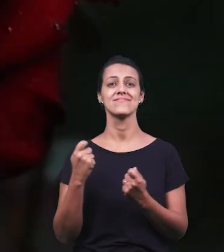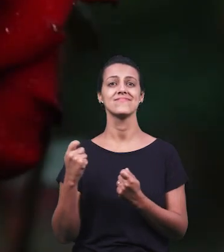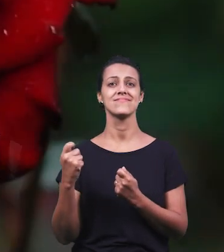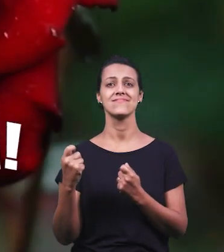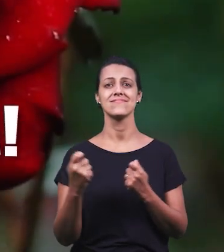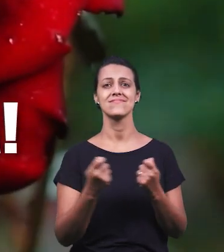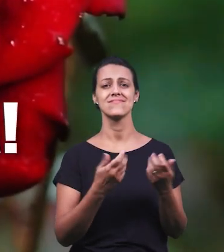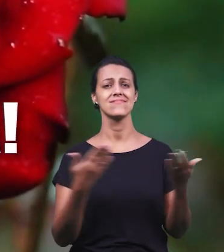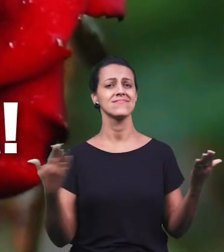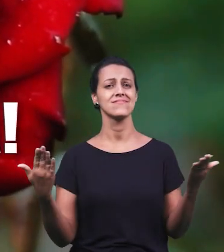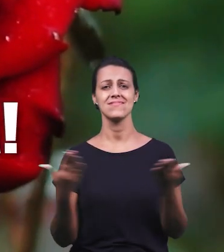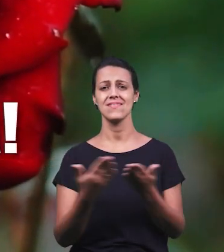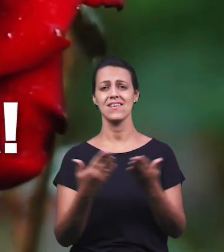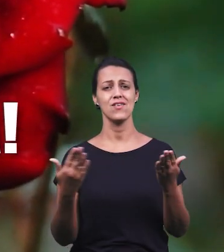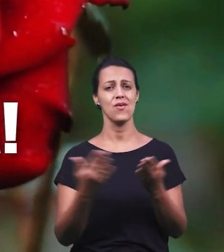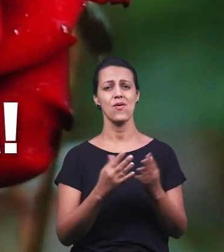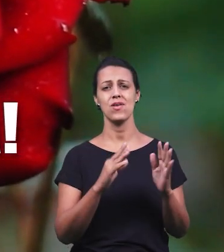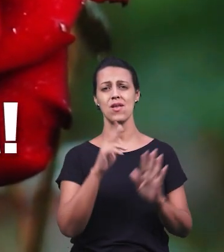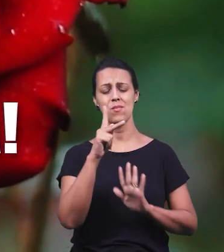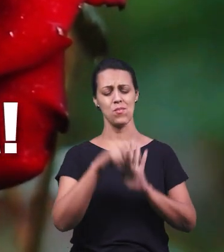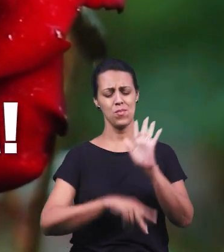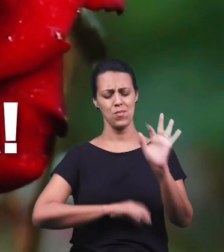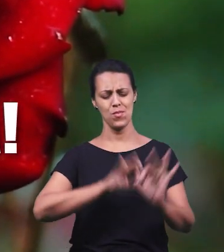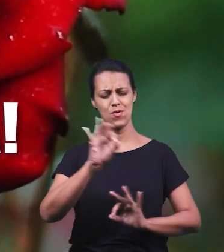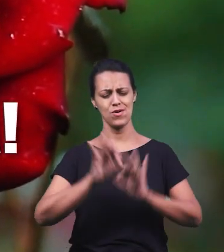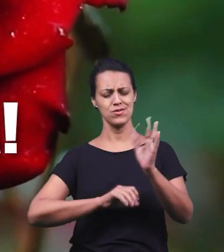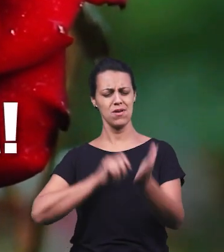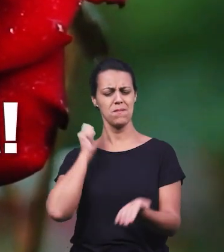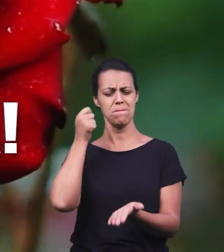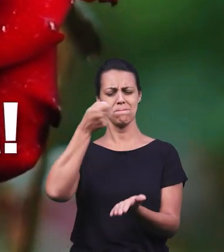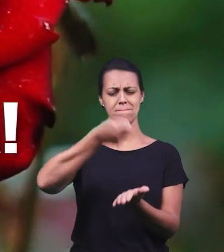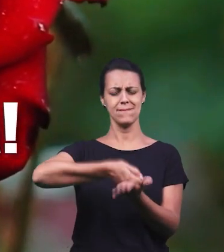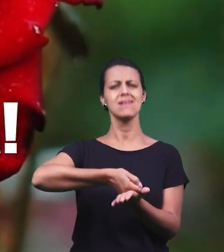aleluia, todo passo